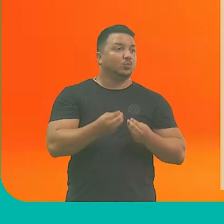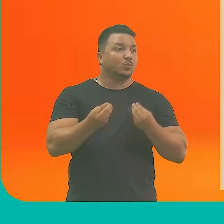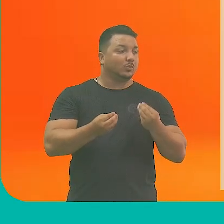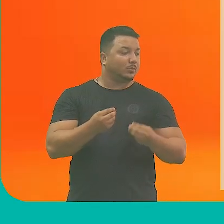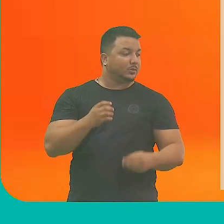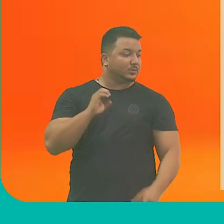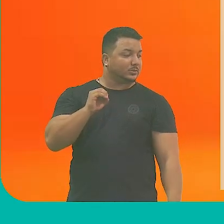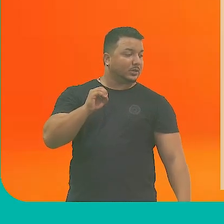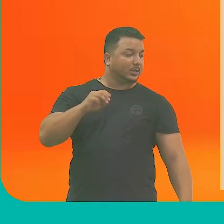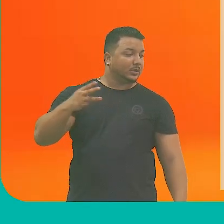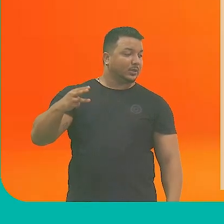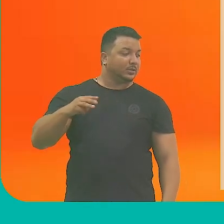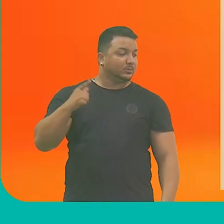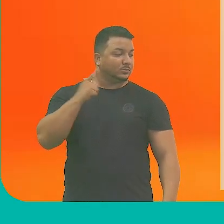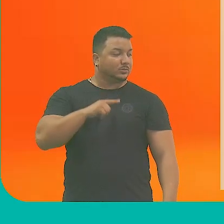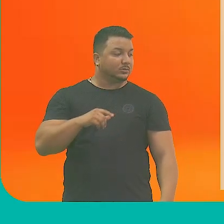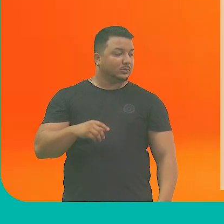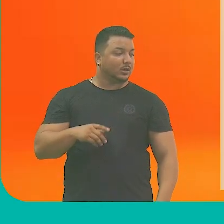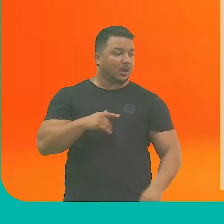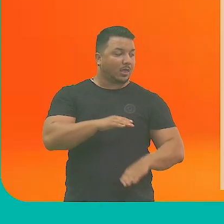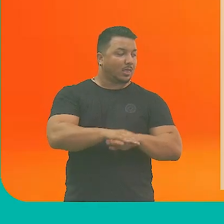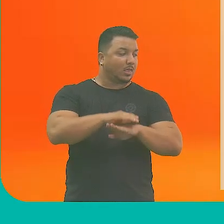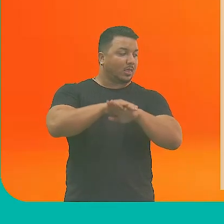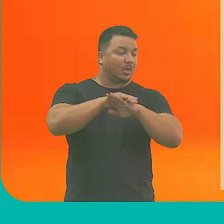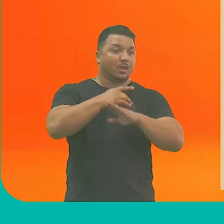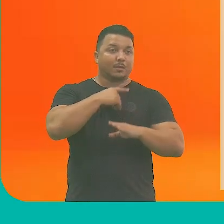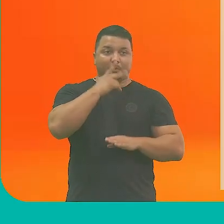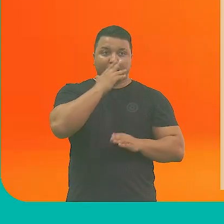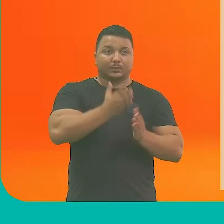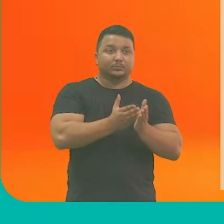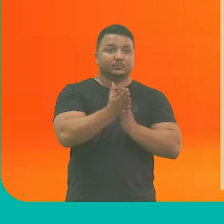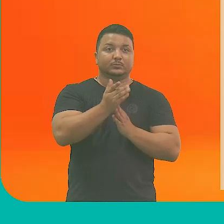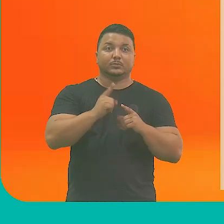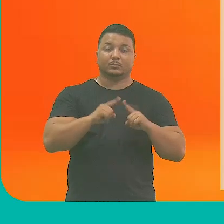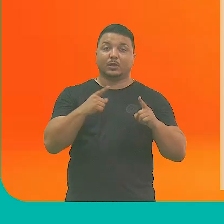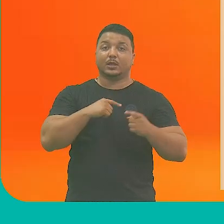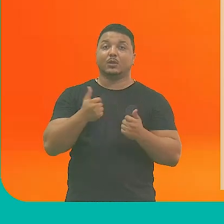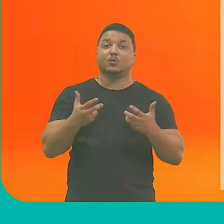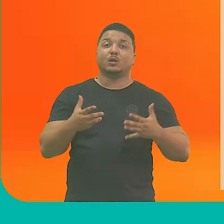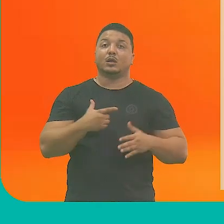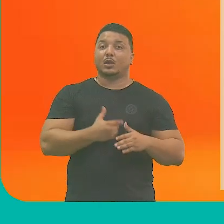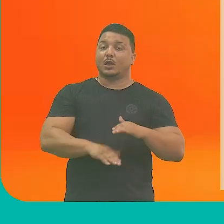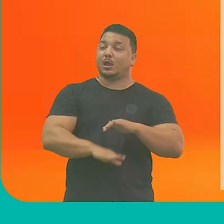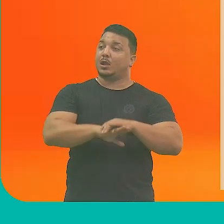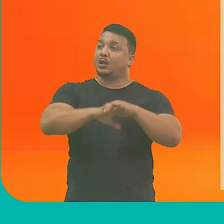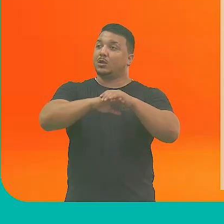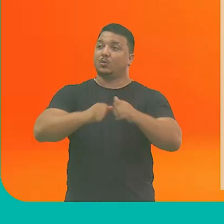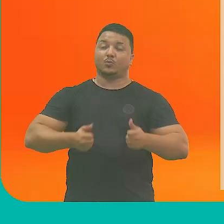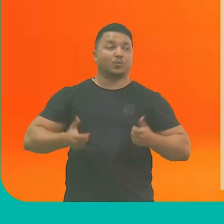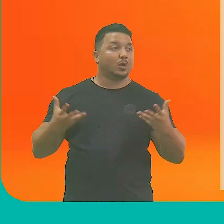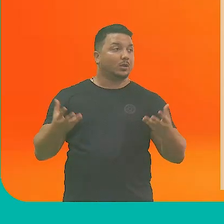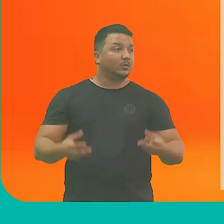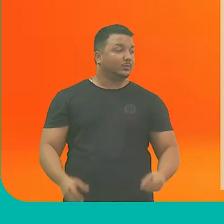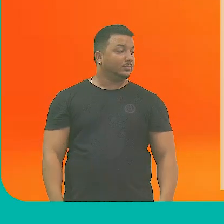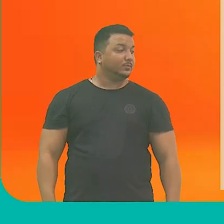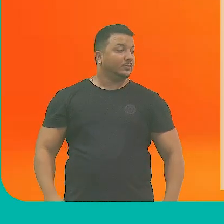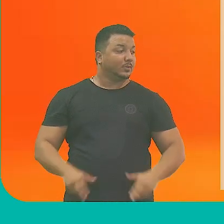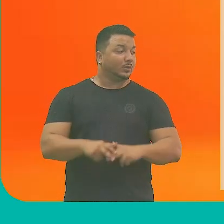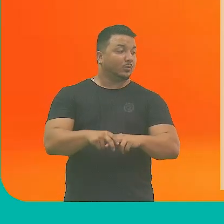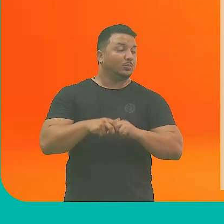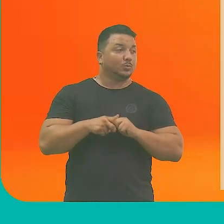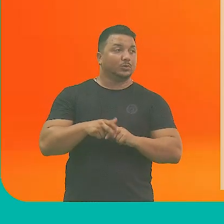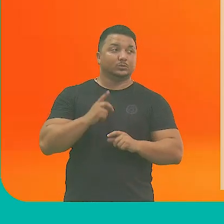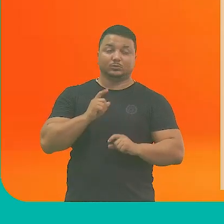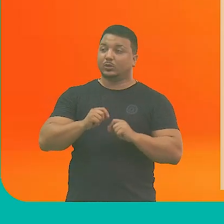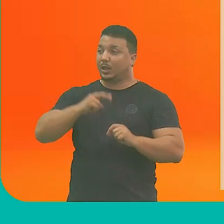a 3 seria constante, porque a vazão é constante. Mas ele quer a quantidade acumulada. Por isso que eu digo